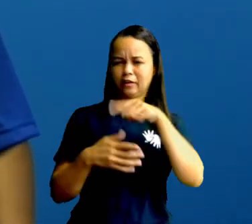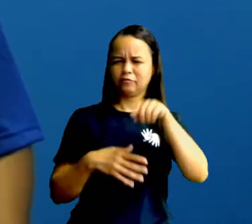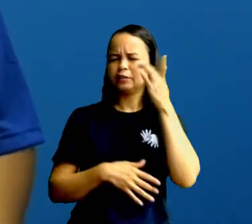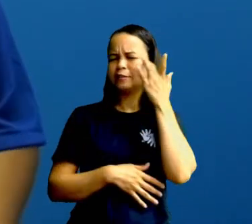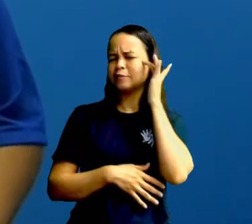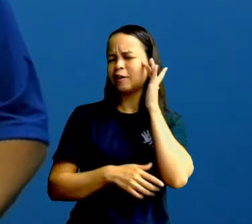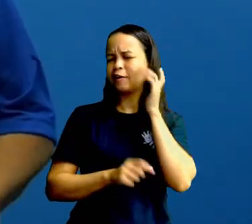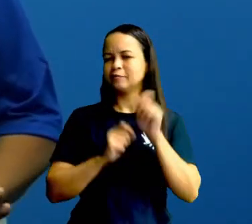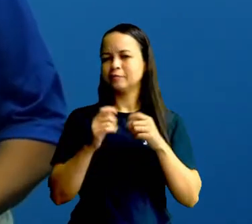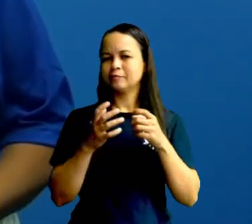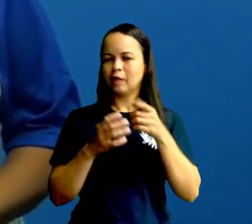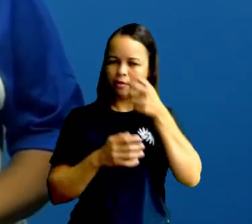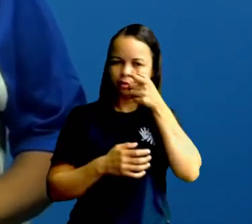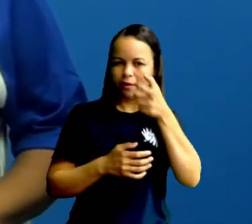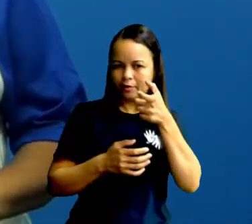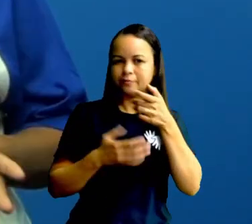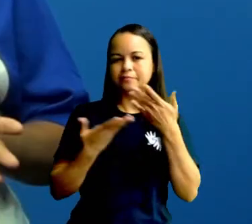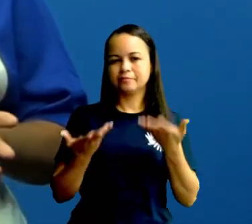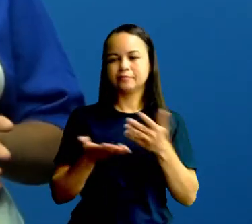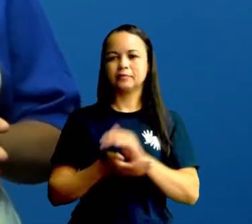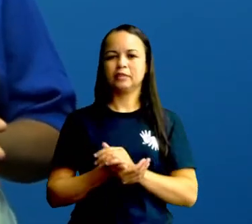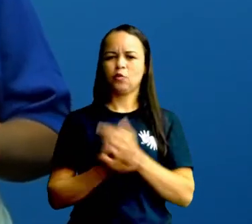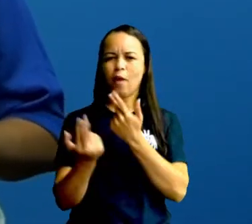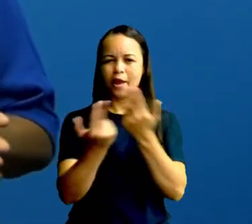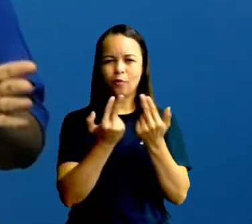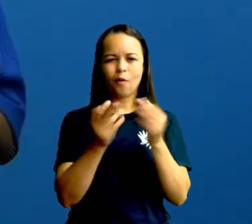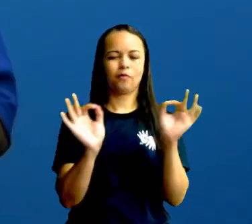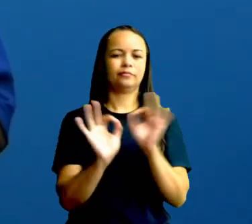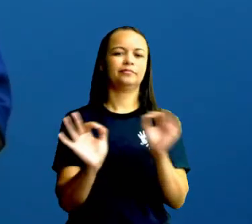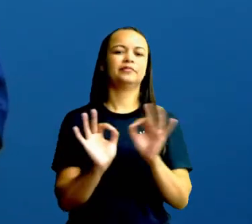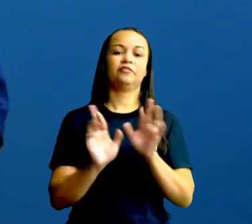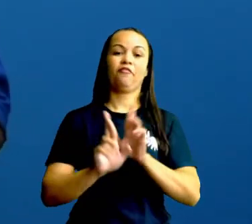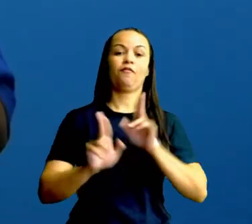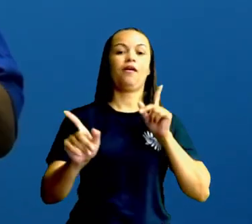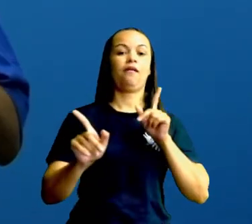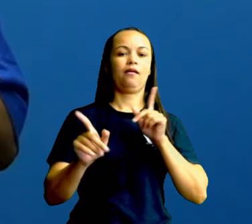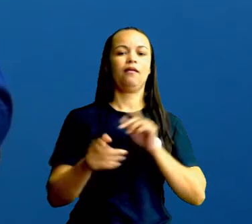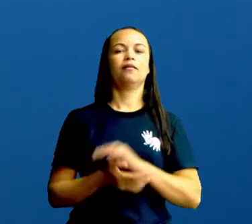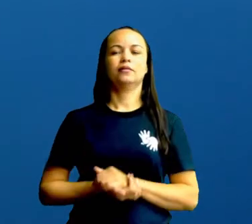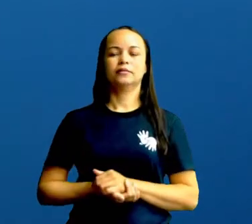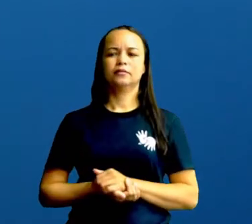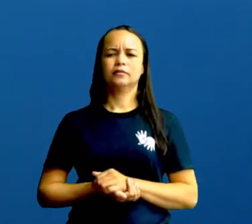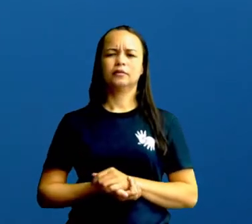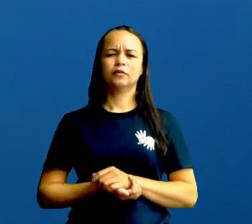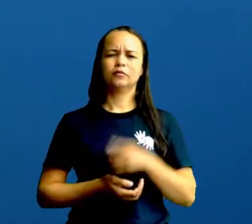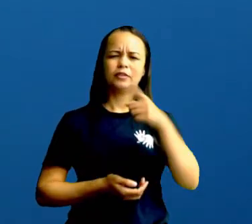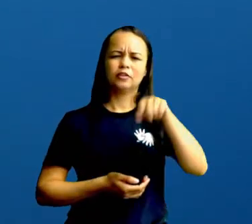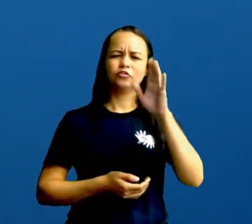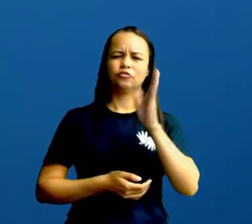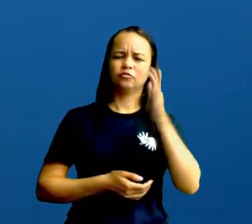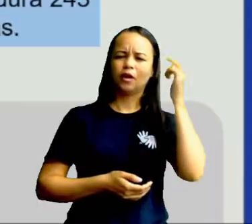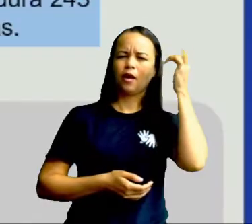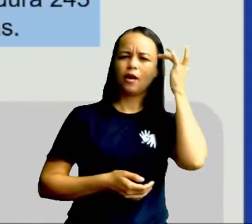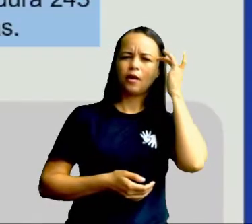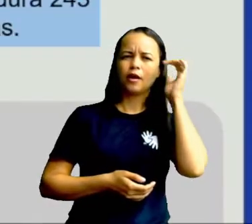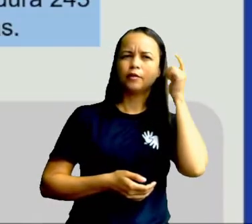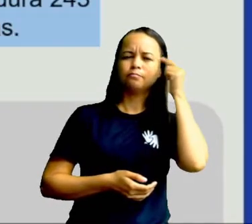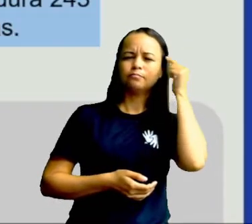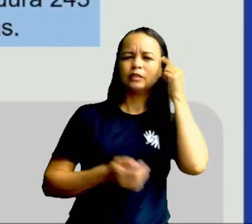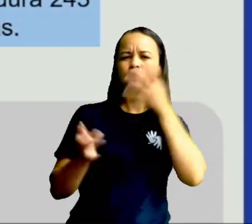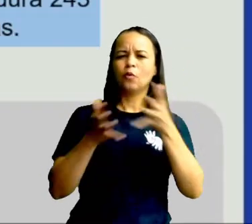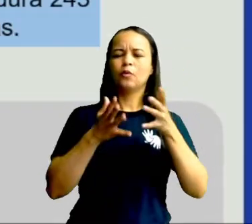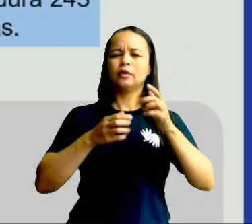que vocês acharam? Interessante, né? Não é igual. Então, ó, já imaginou? A gente viu aqui,